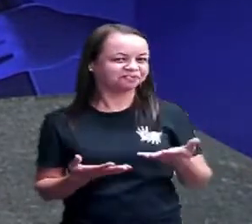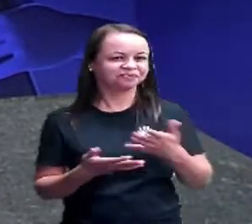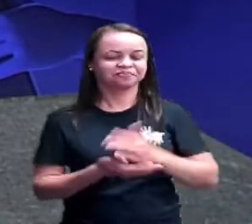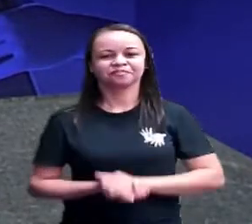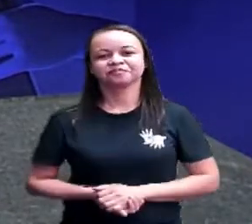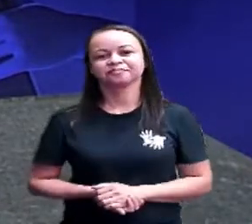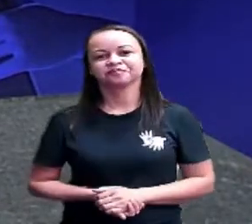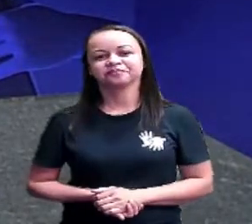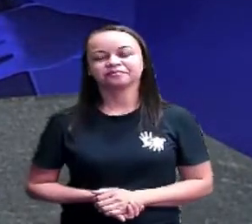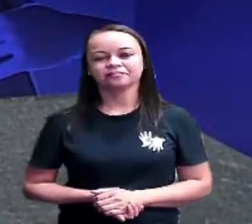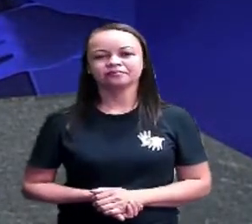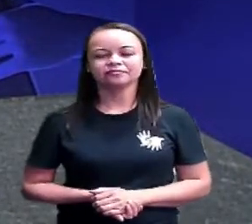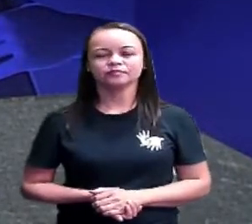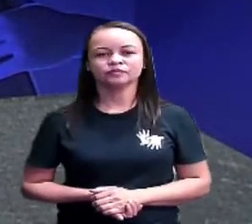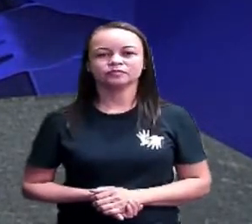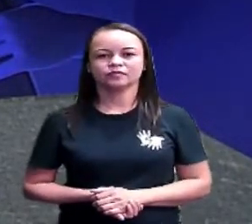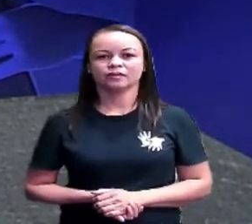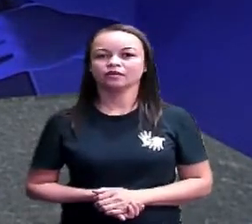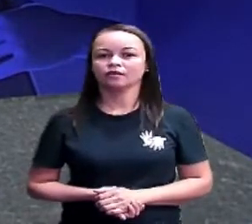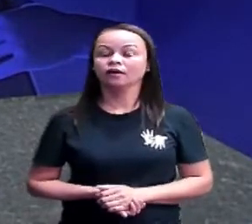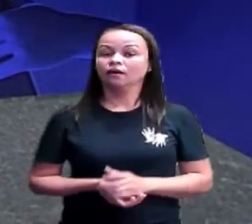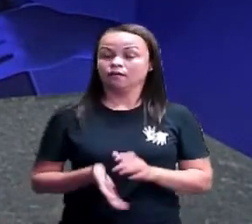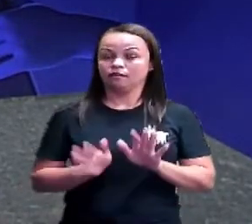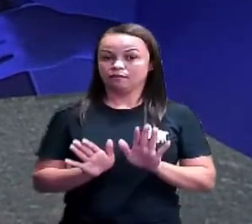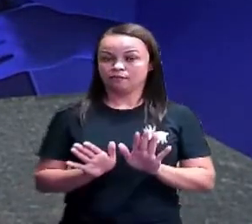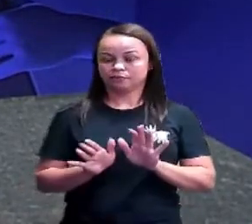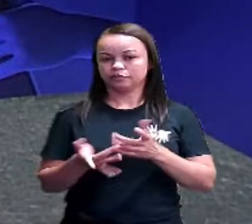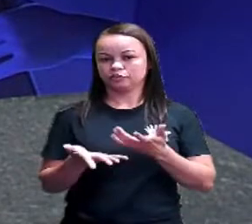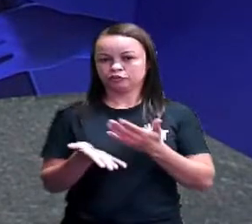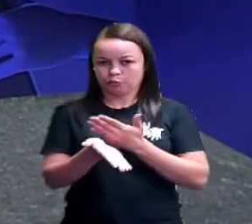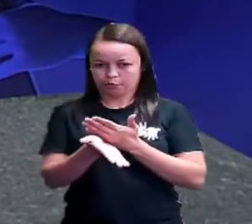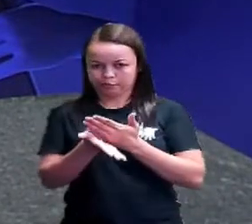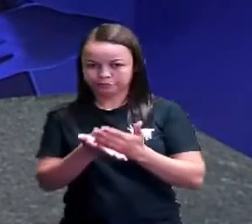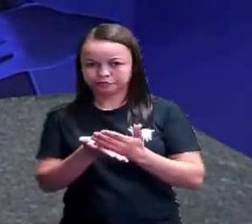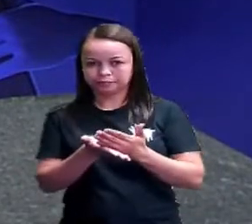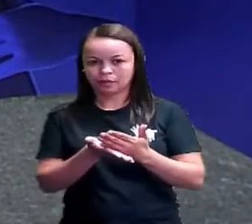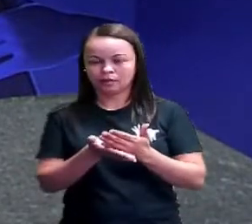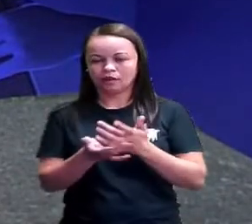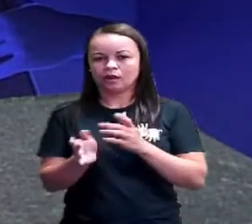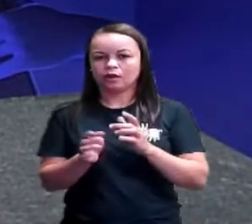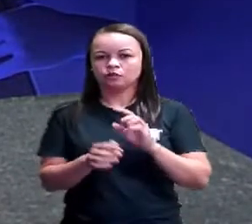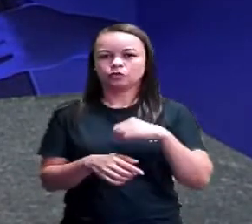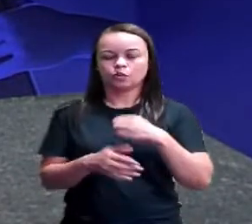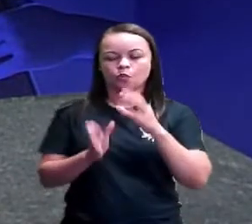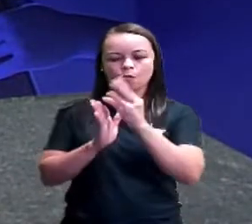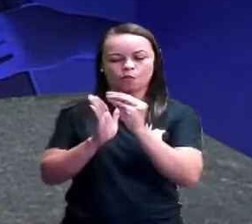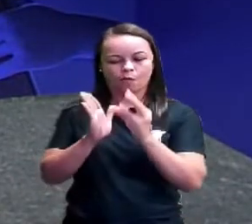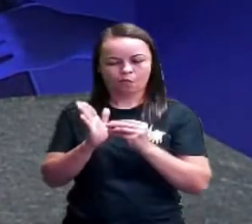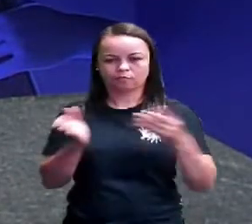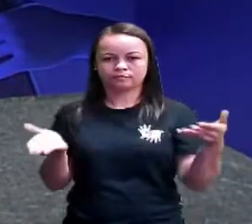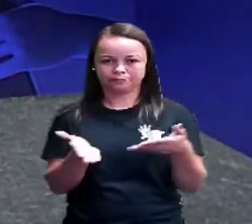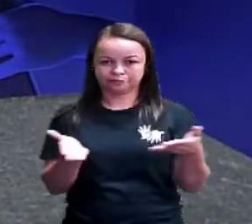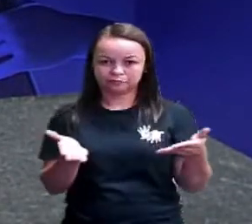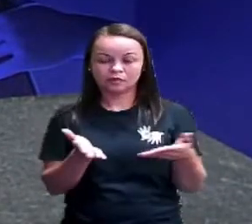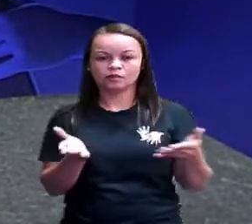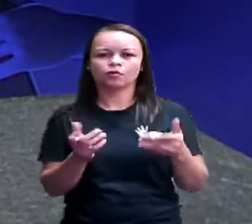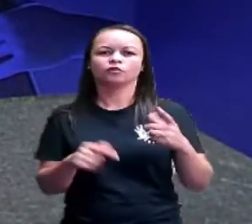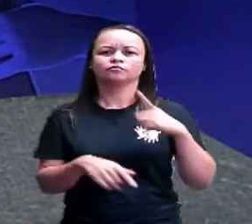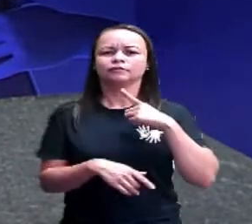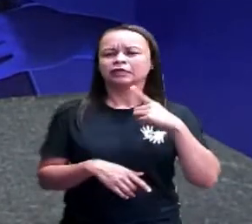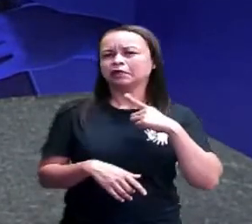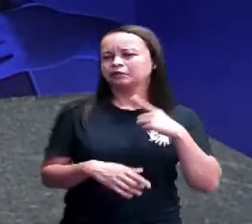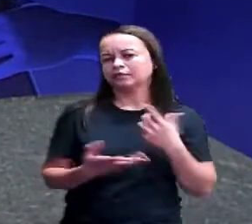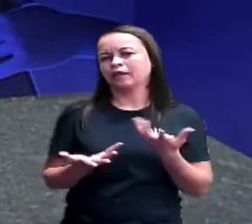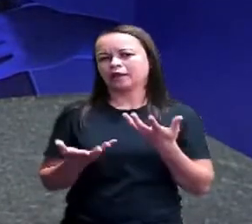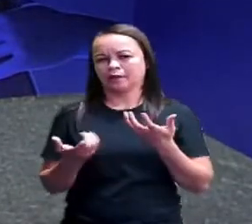Vamos lá! Antes da gente começar o nosso conteúdo de hoje, que a gente tem programado